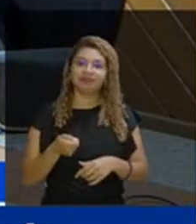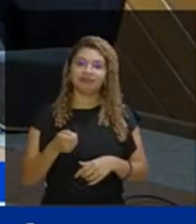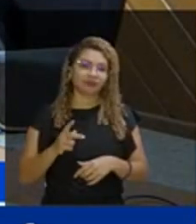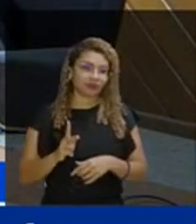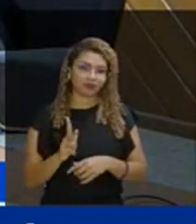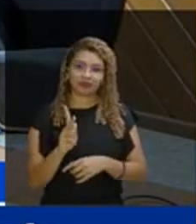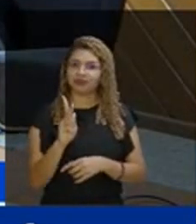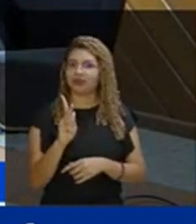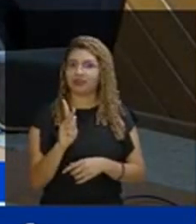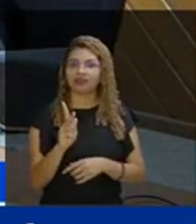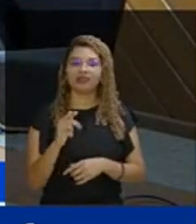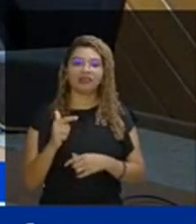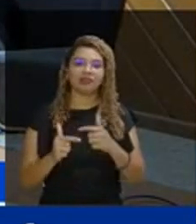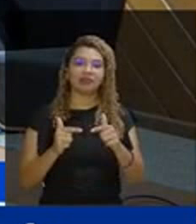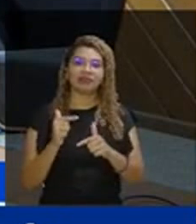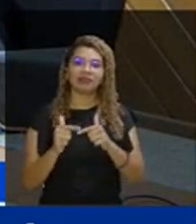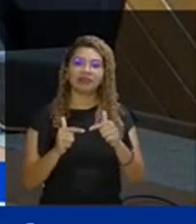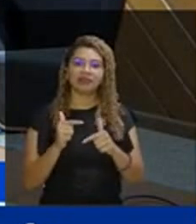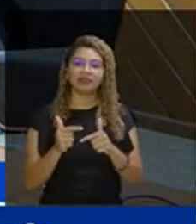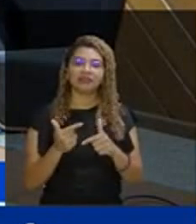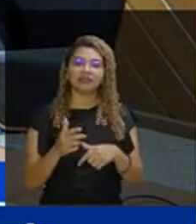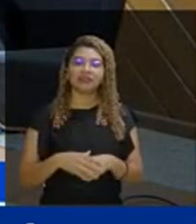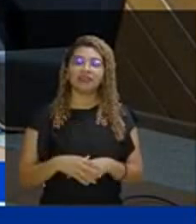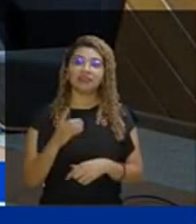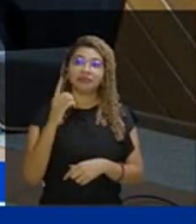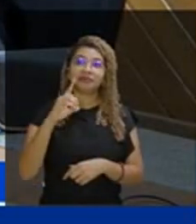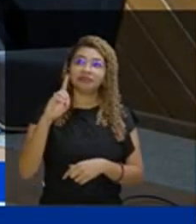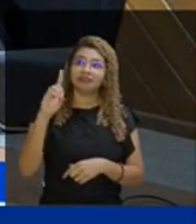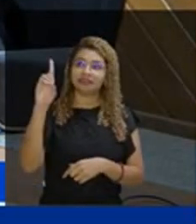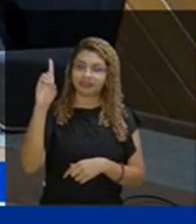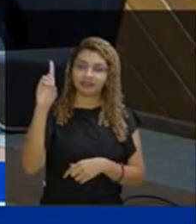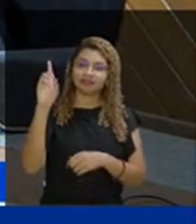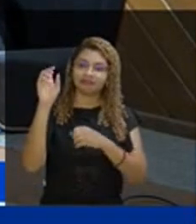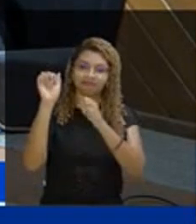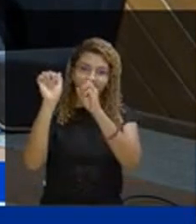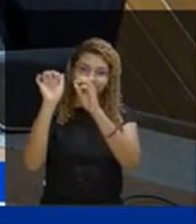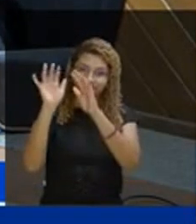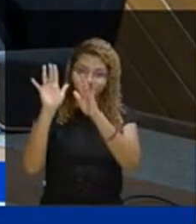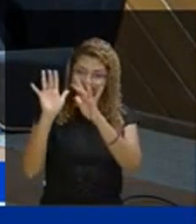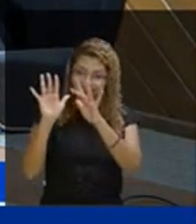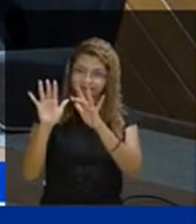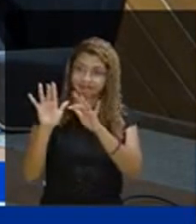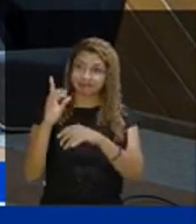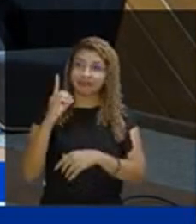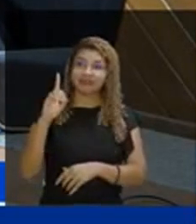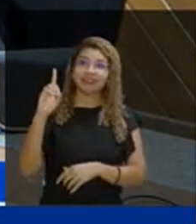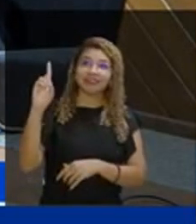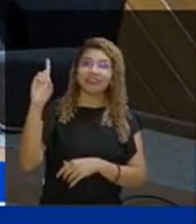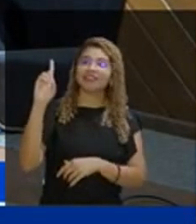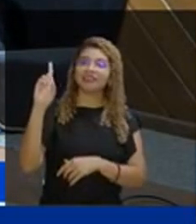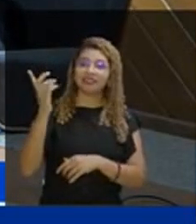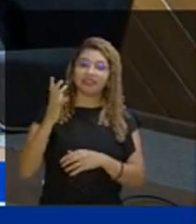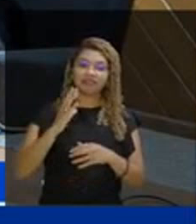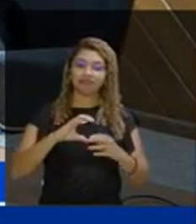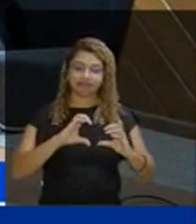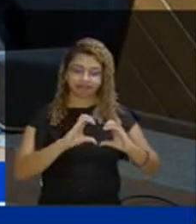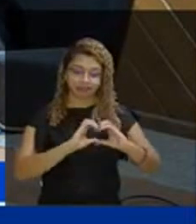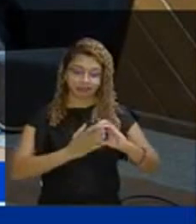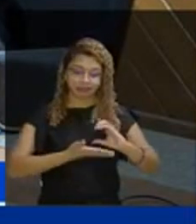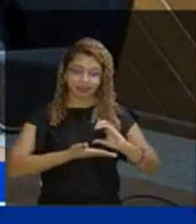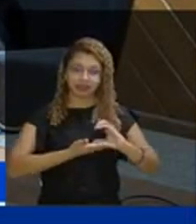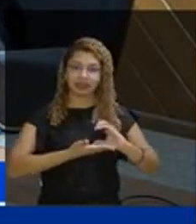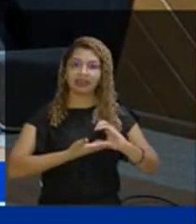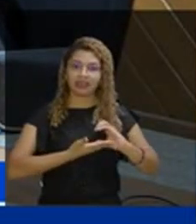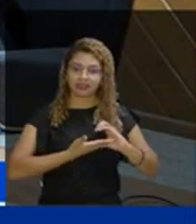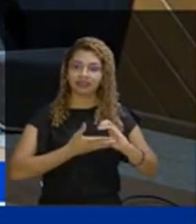julgamento quanto antes, desejando que Deus assim que é aquele que move o coração do rei, a juíza Paola